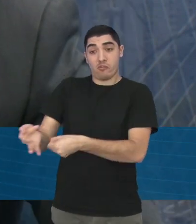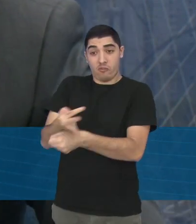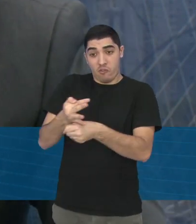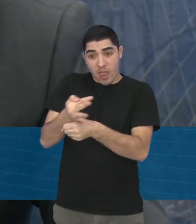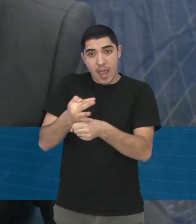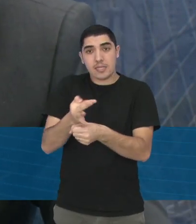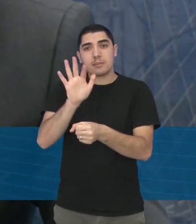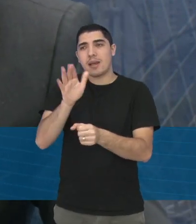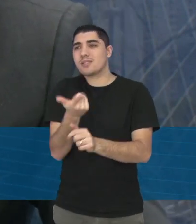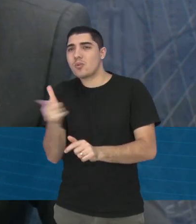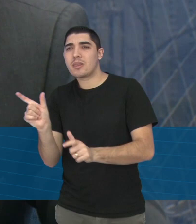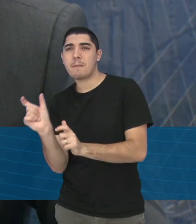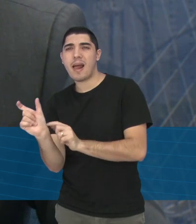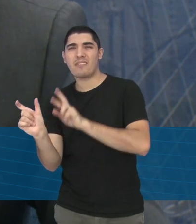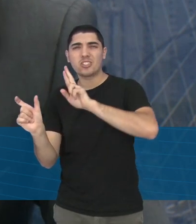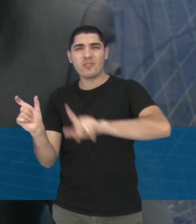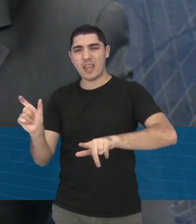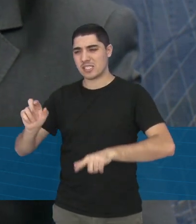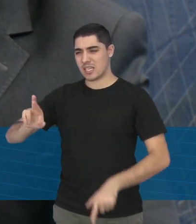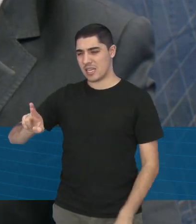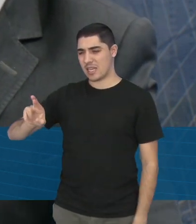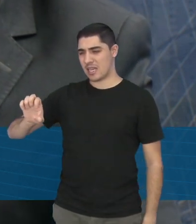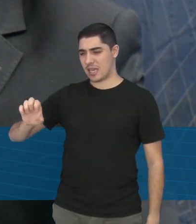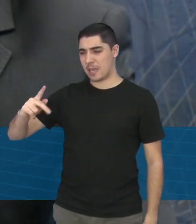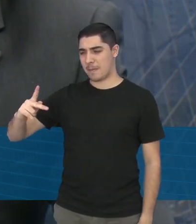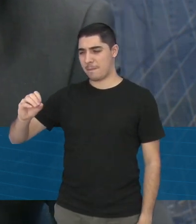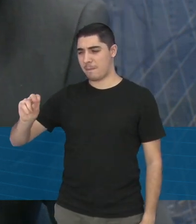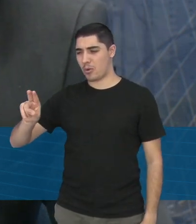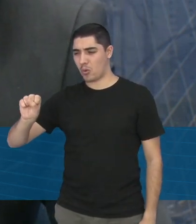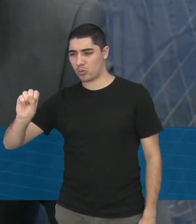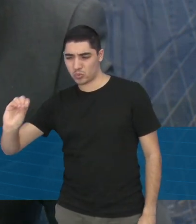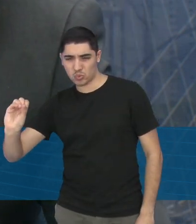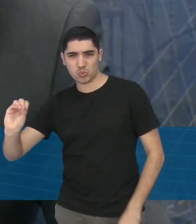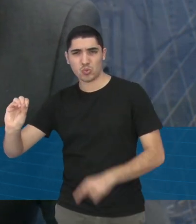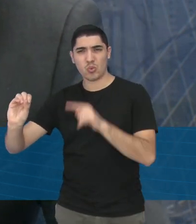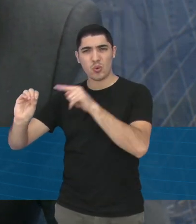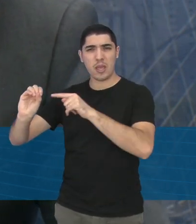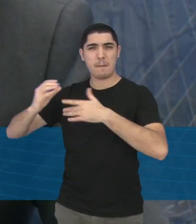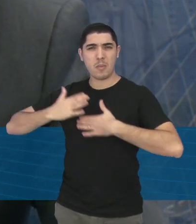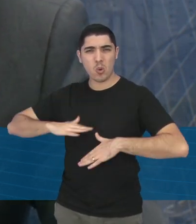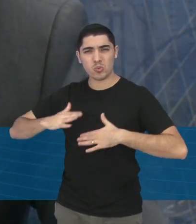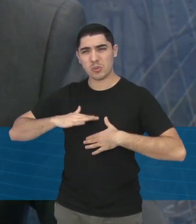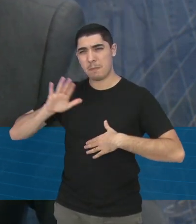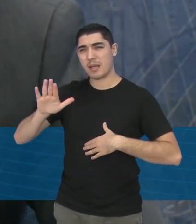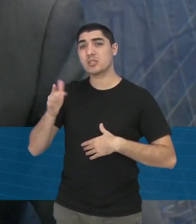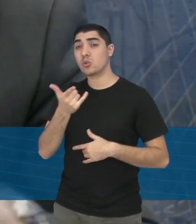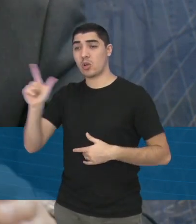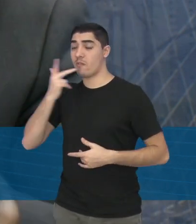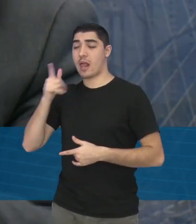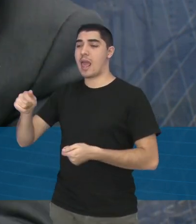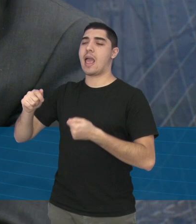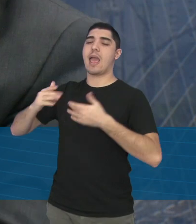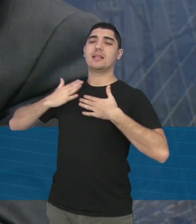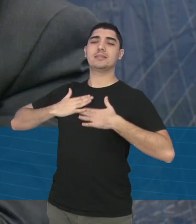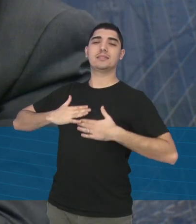repouso tem outra conotação. Depois você volta para descanso. E descanso não necessariamente é repouso, só que ela fica dentro desse